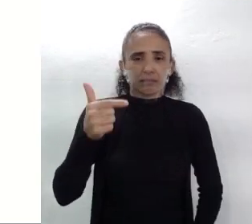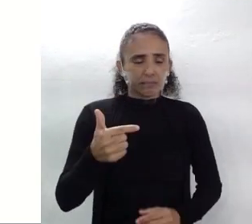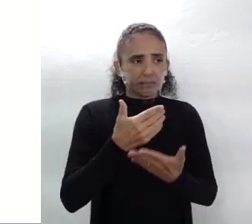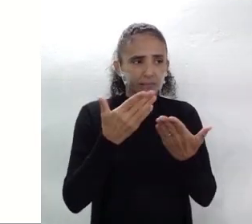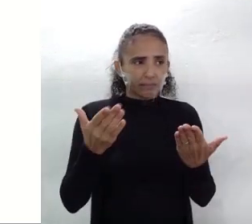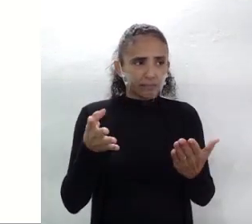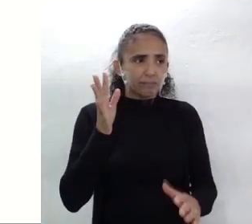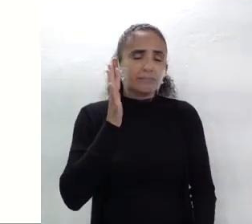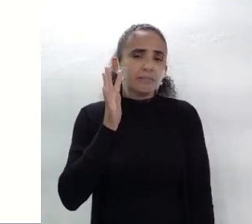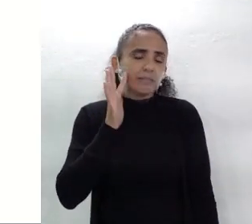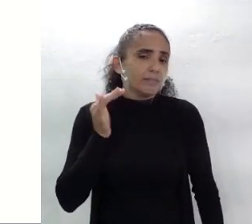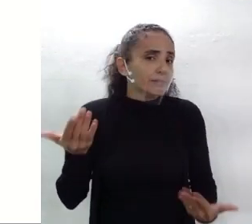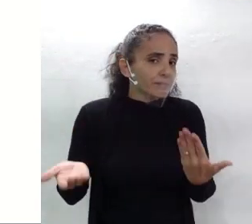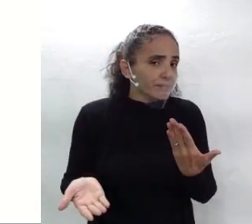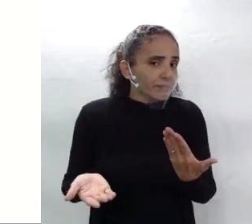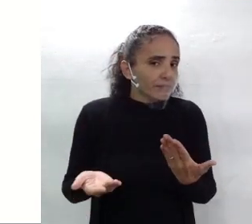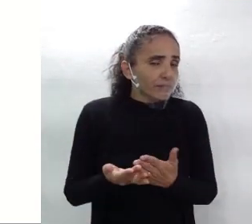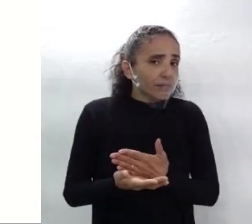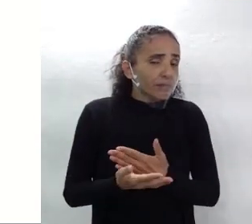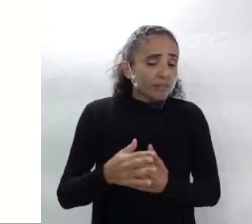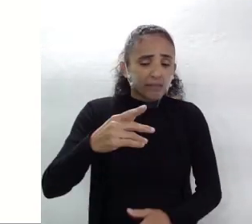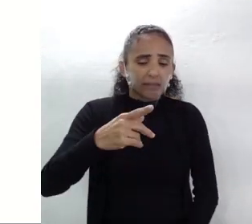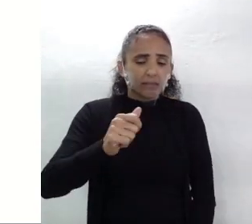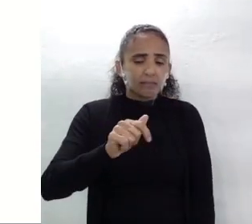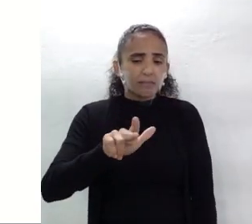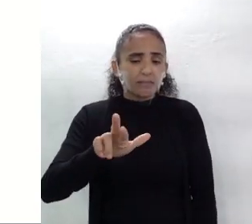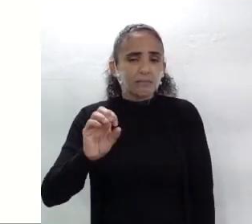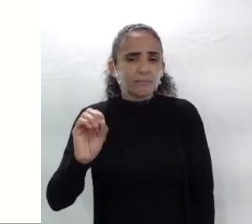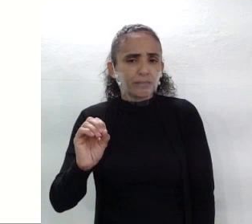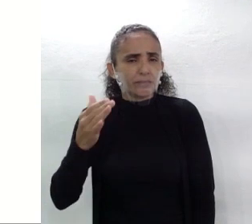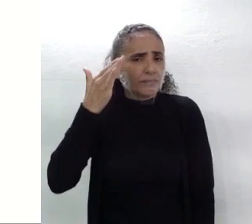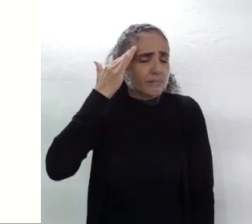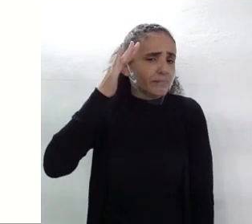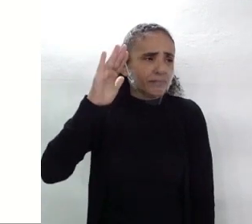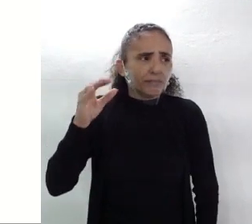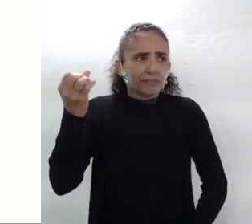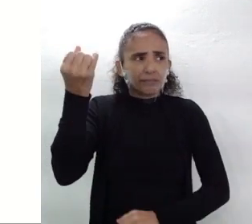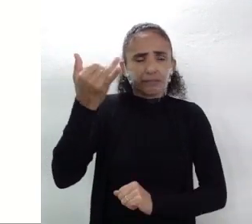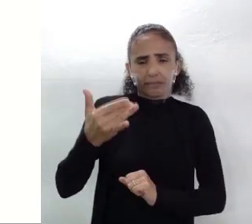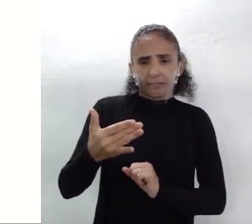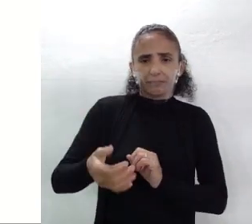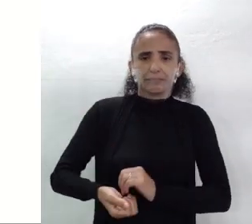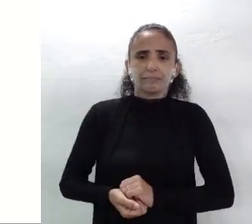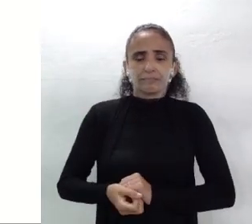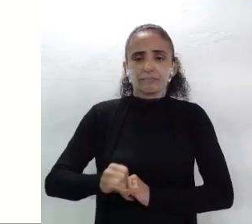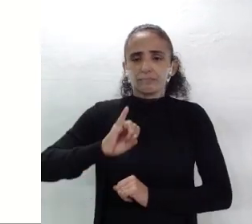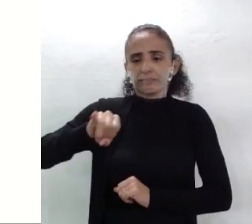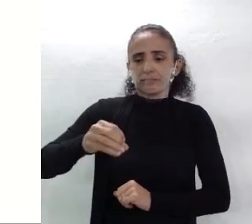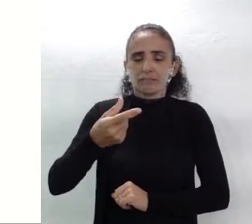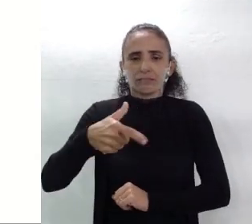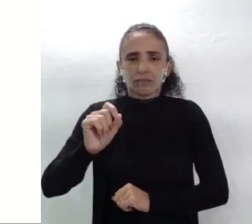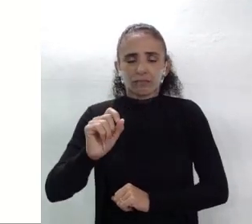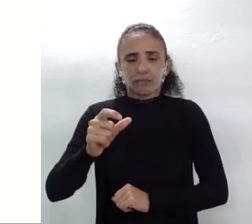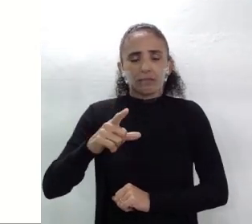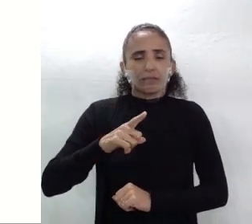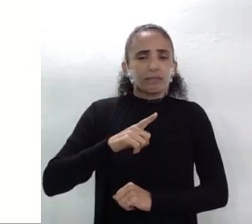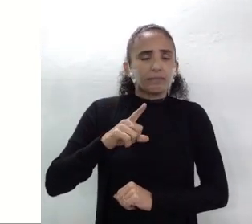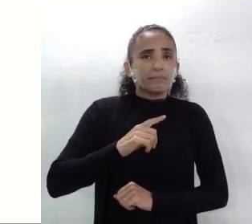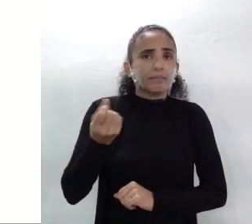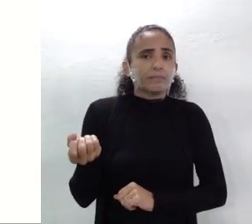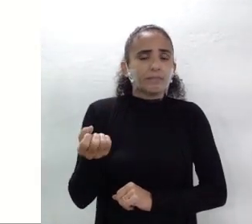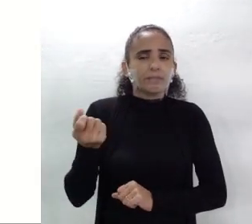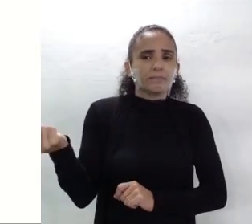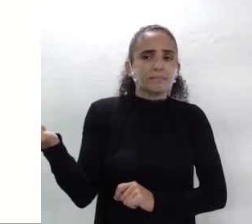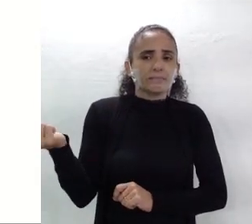se a gente não souber a quantidade de Paulo, diz o seguinte, ó, se a gente fazer o seguinte, João tem X figurinhas, Paulo